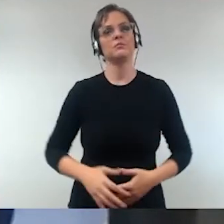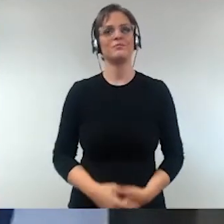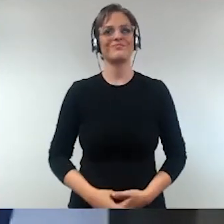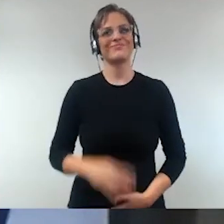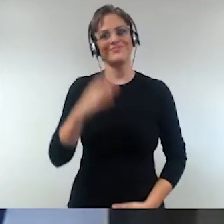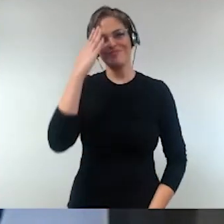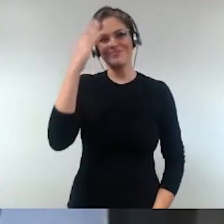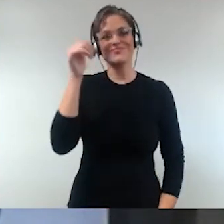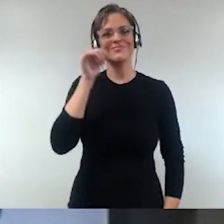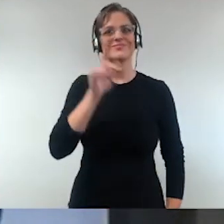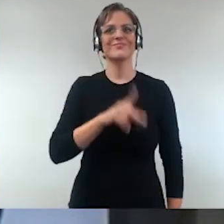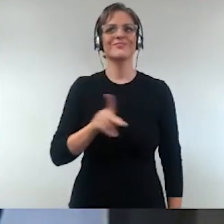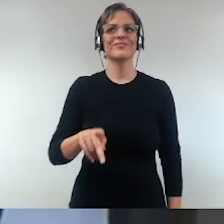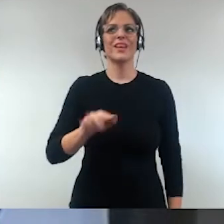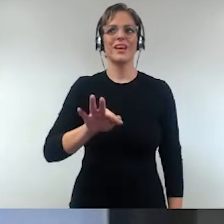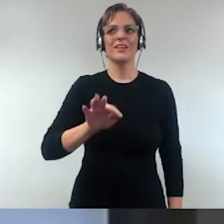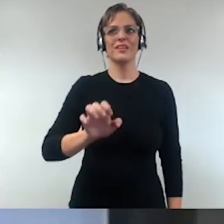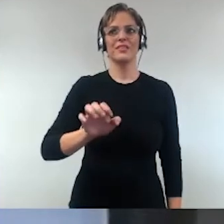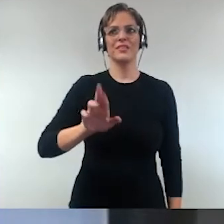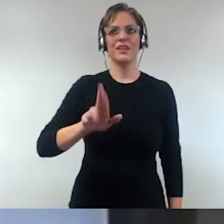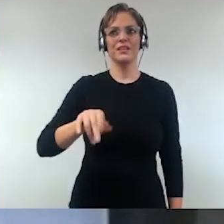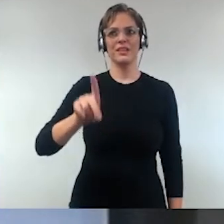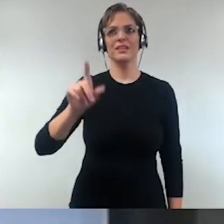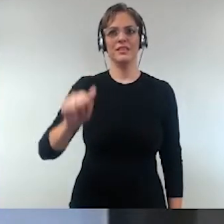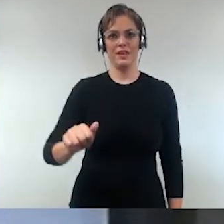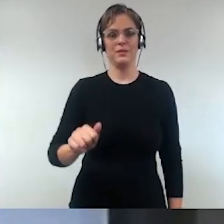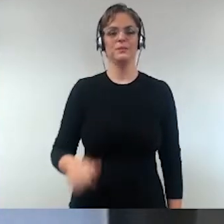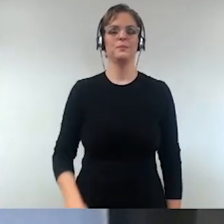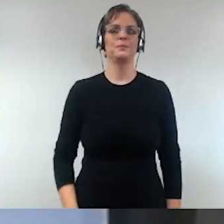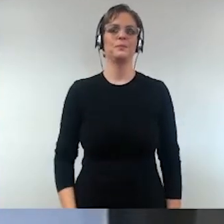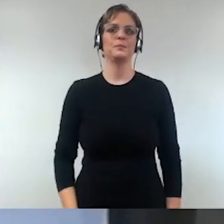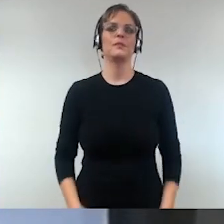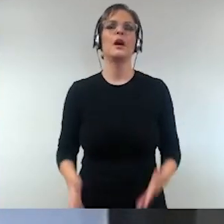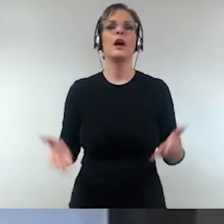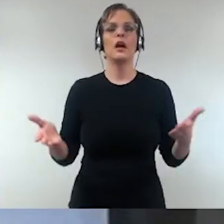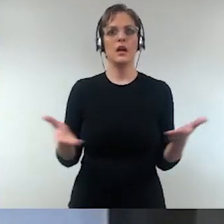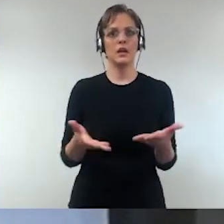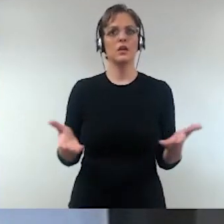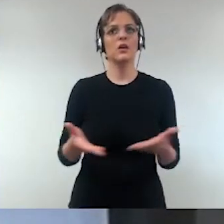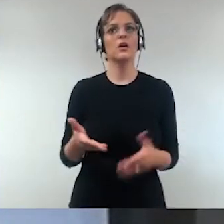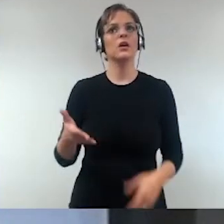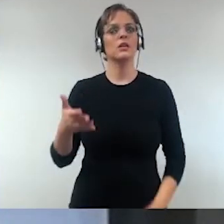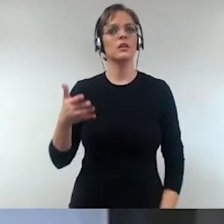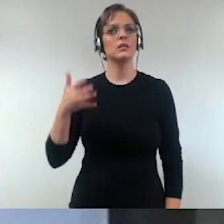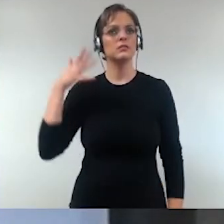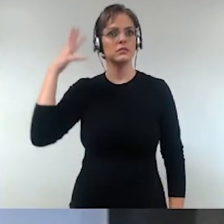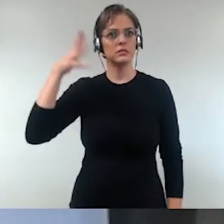professora Fernanda e vou passar a palavra para o nosso